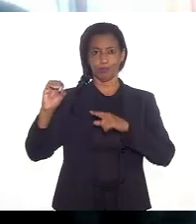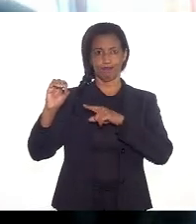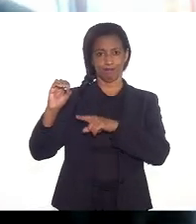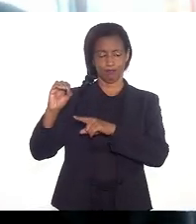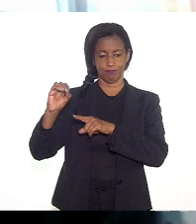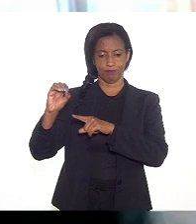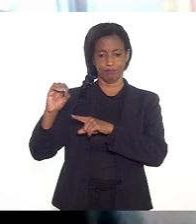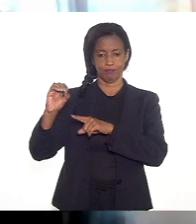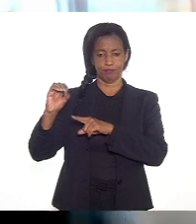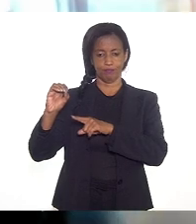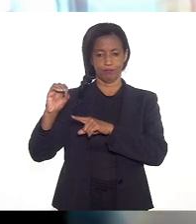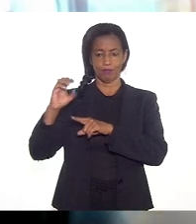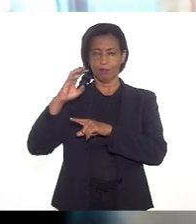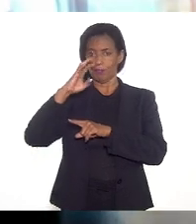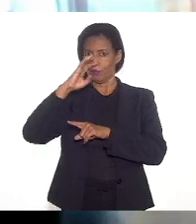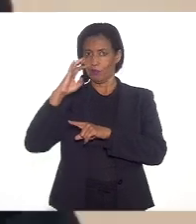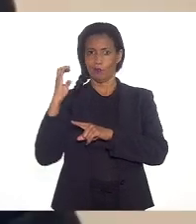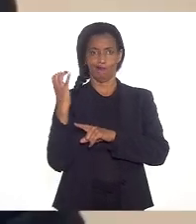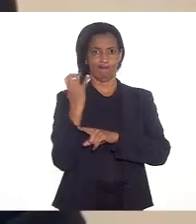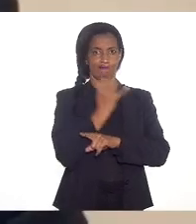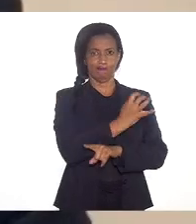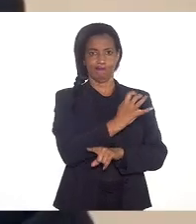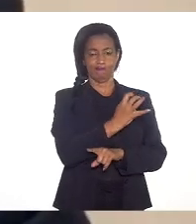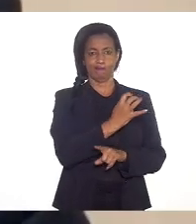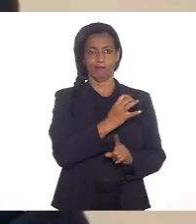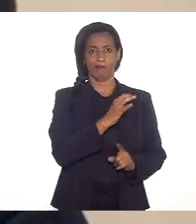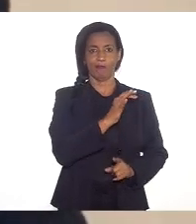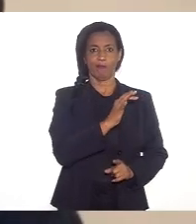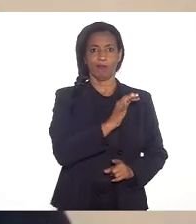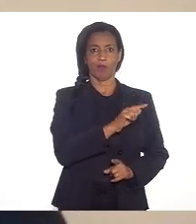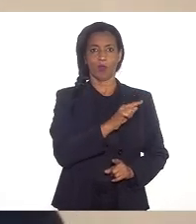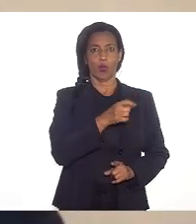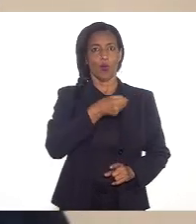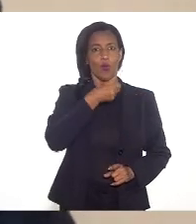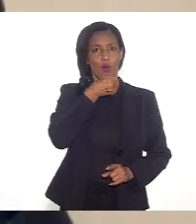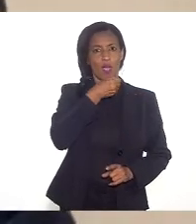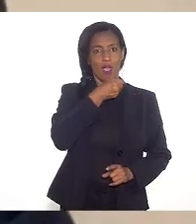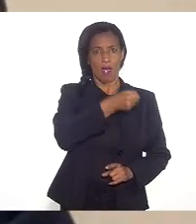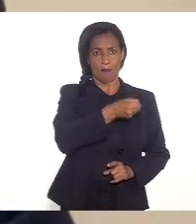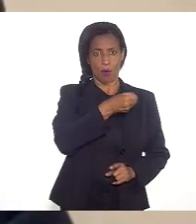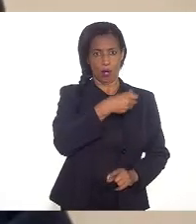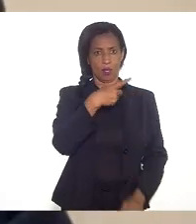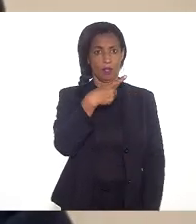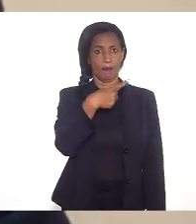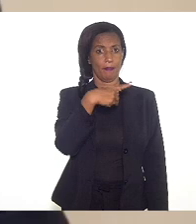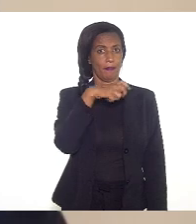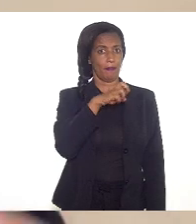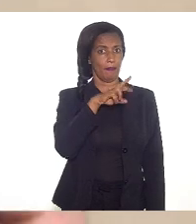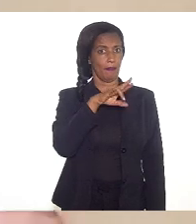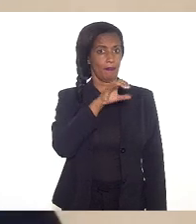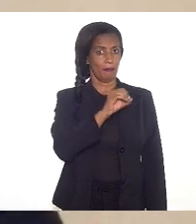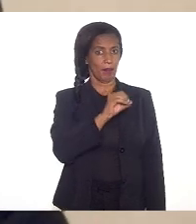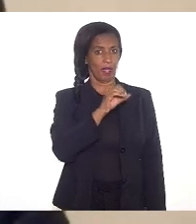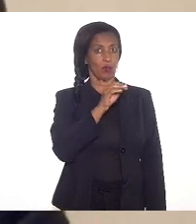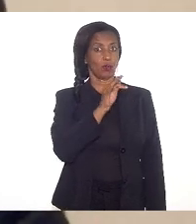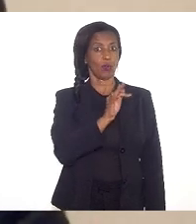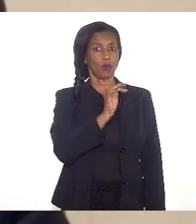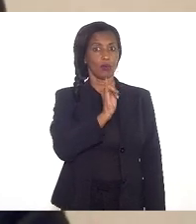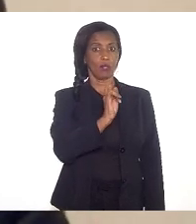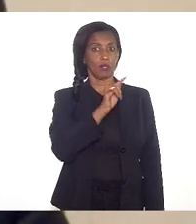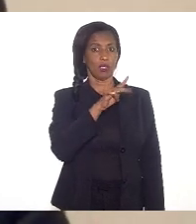Pedro Figueiredo. Que ofendeu o repórter Pedro Figueiredo por conta da sua opção